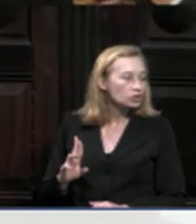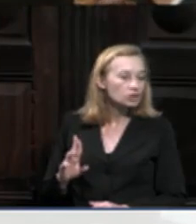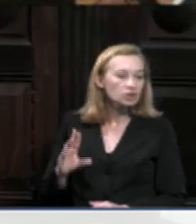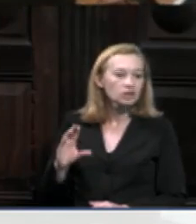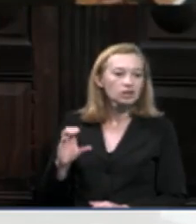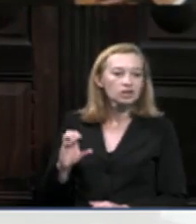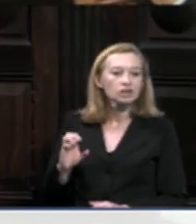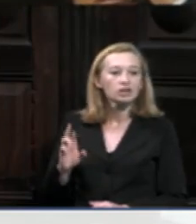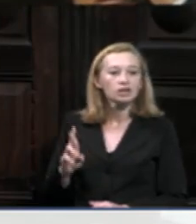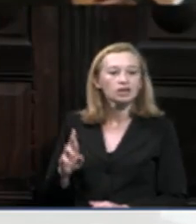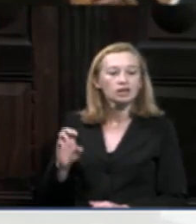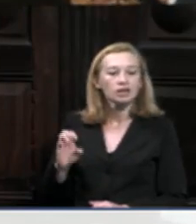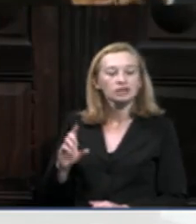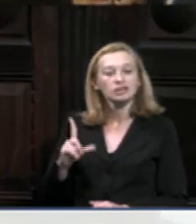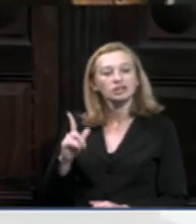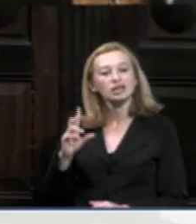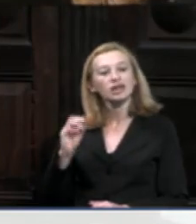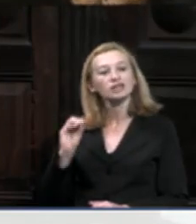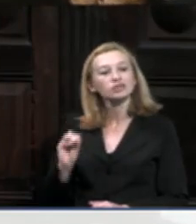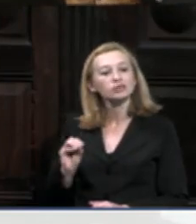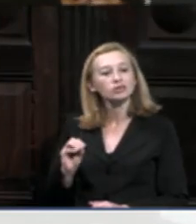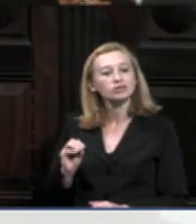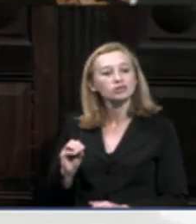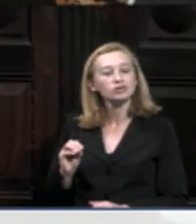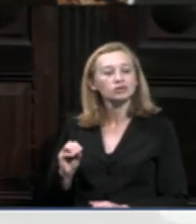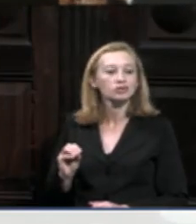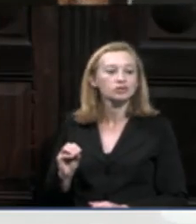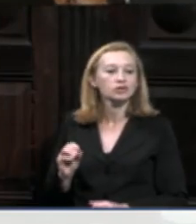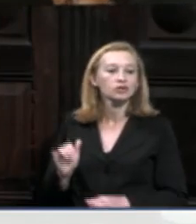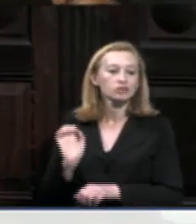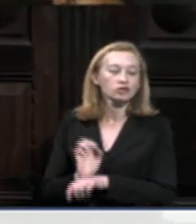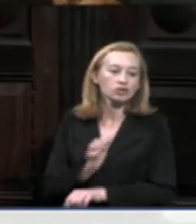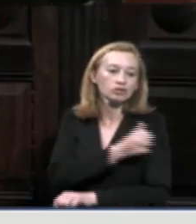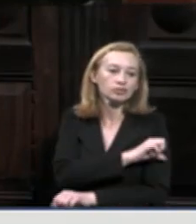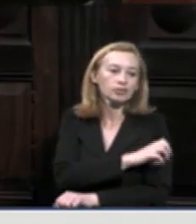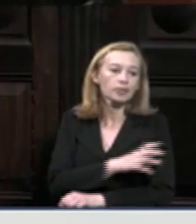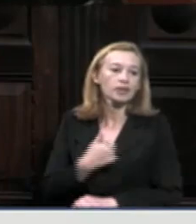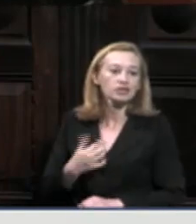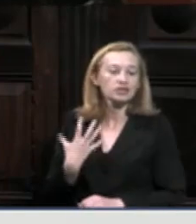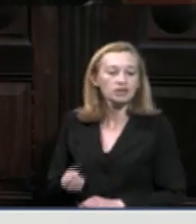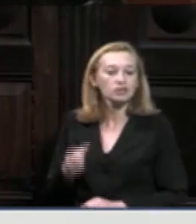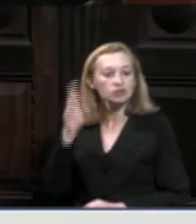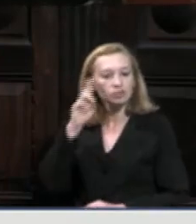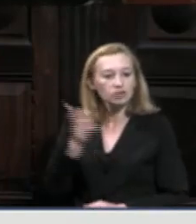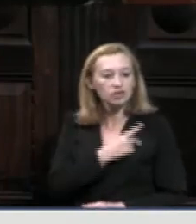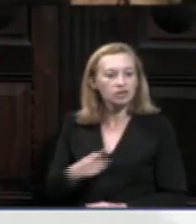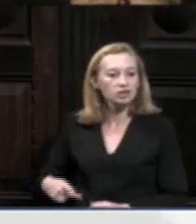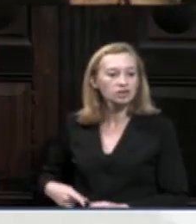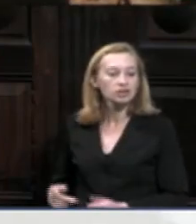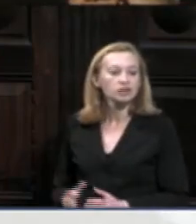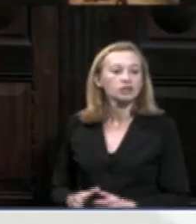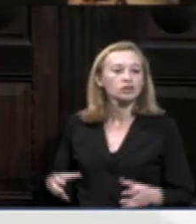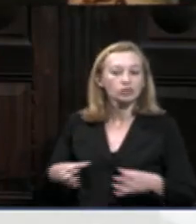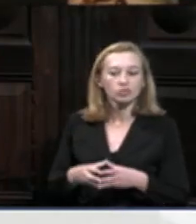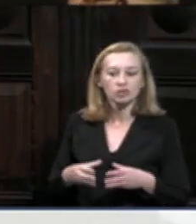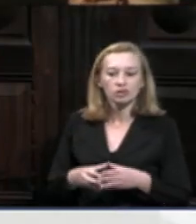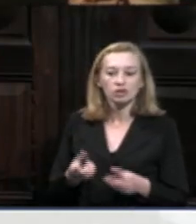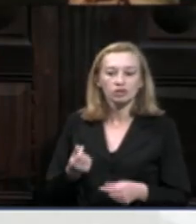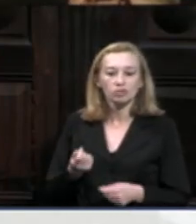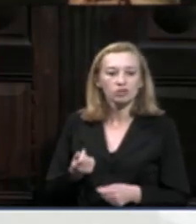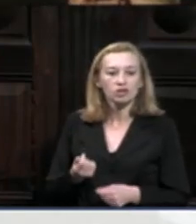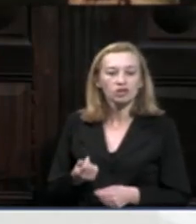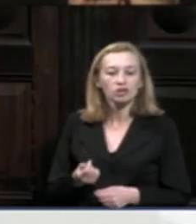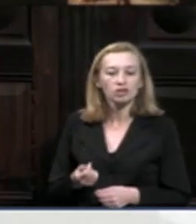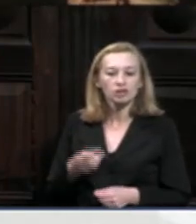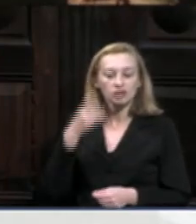reciclados em obras e serviços públicos no Estado de Janeiro. Favorável, senhor presidente. Pela Comissão de Economia, deputado Valdec